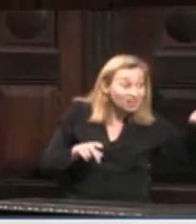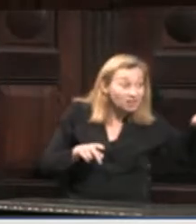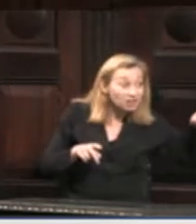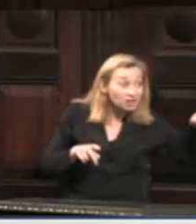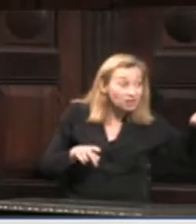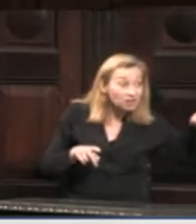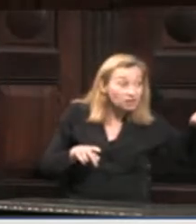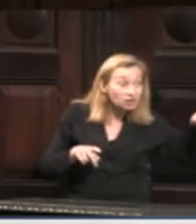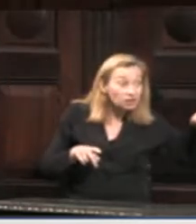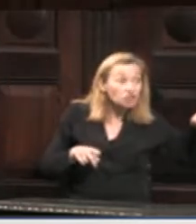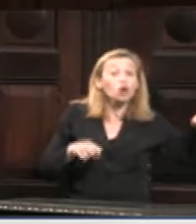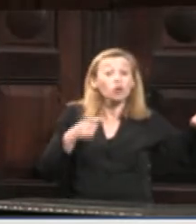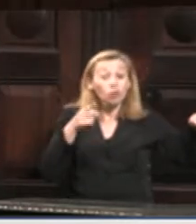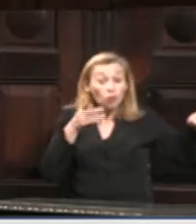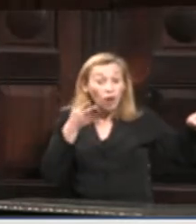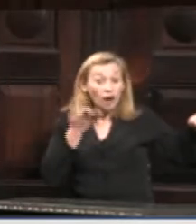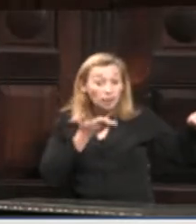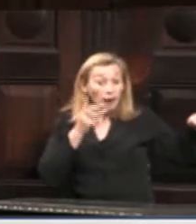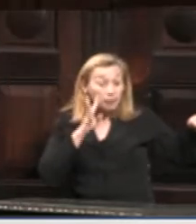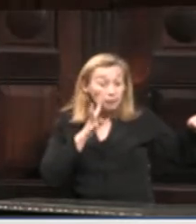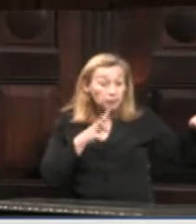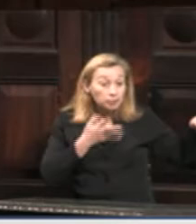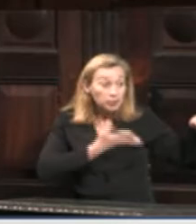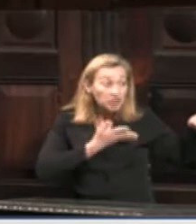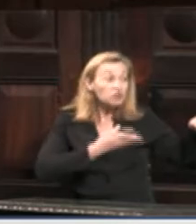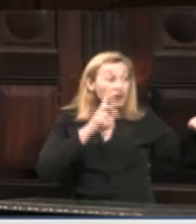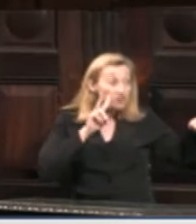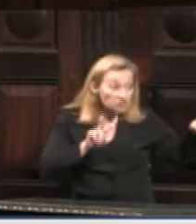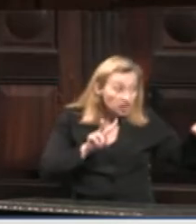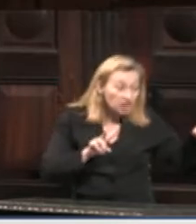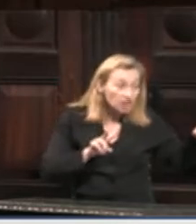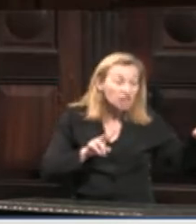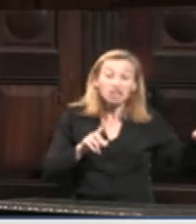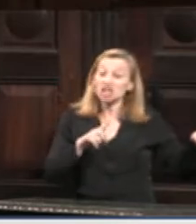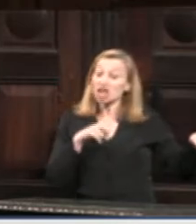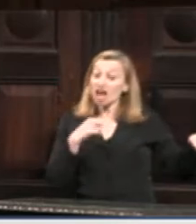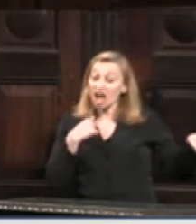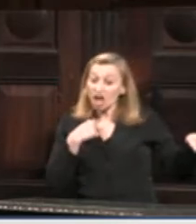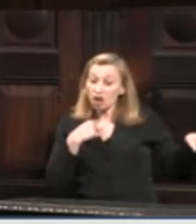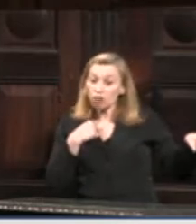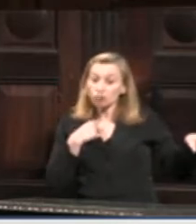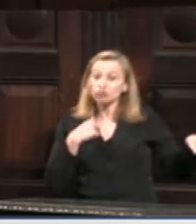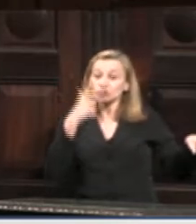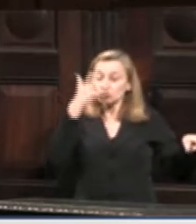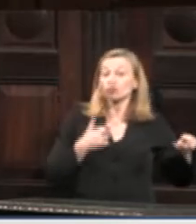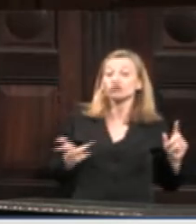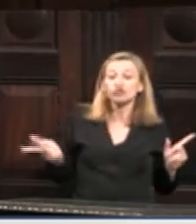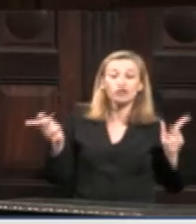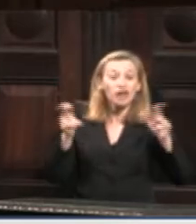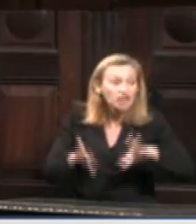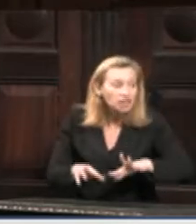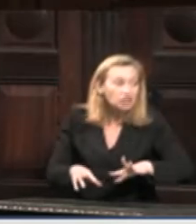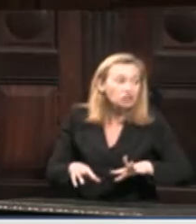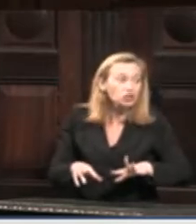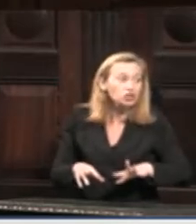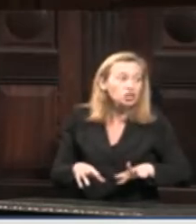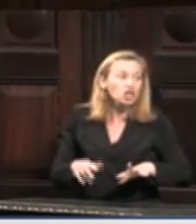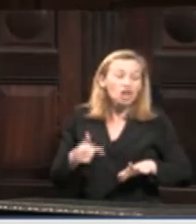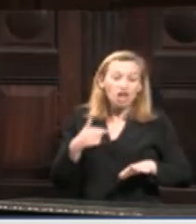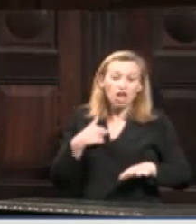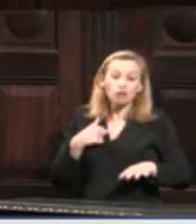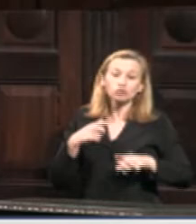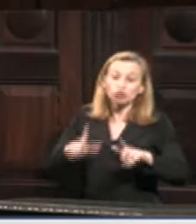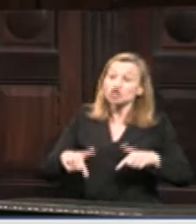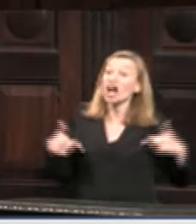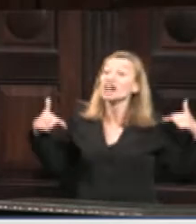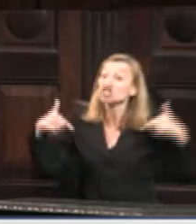à conclusão que o deputado André Correia não é um construtor de muros, que o deputado André Correia é um construtor de pontes. Concedo a